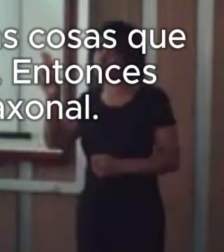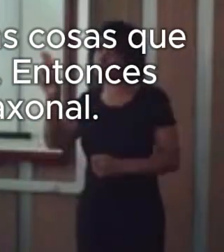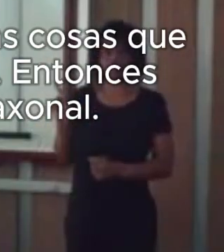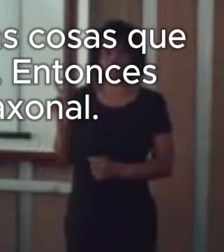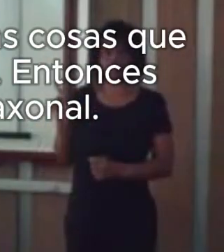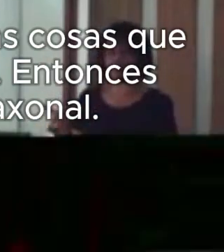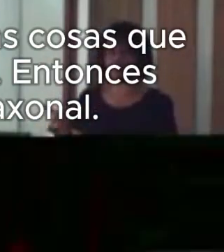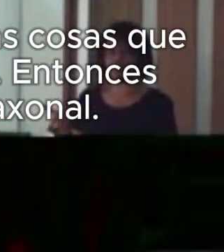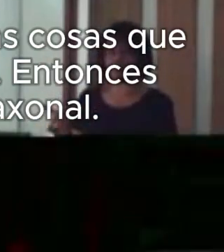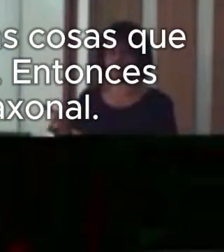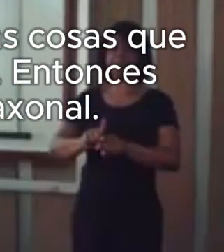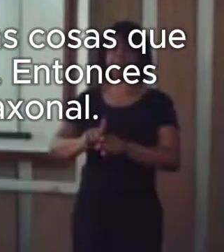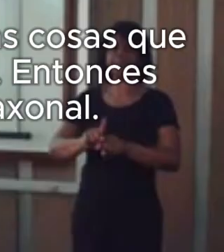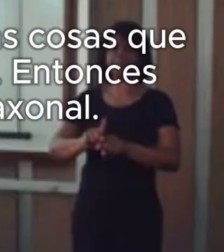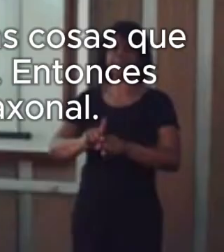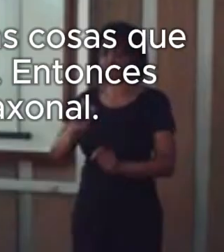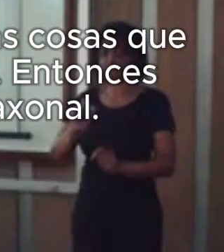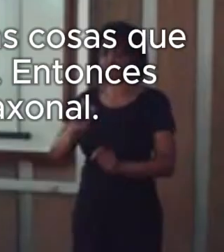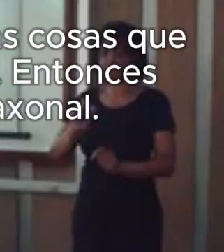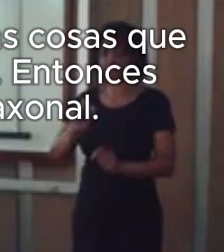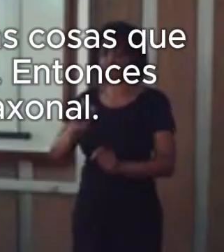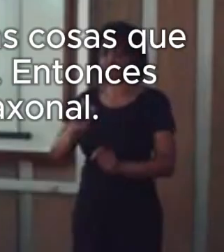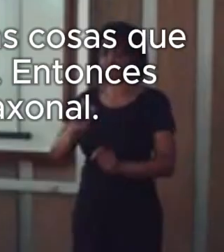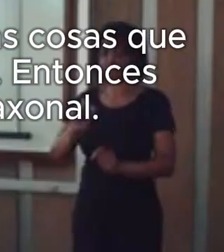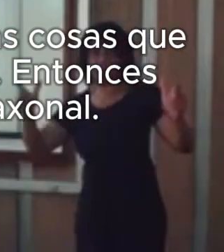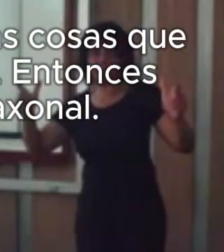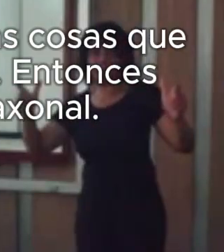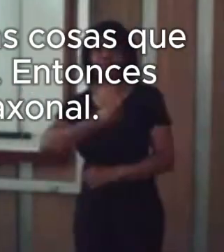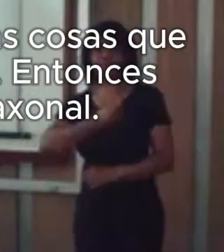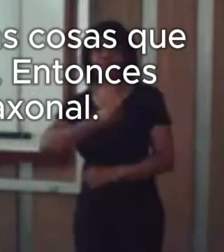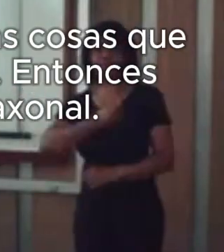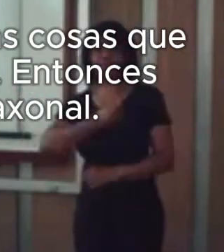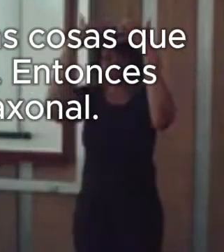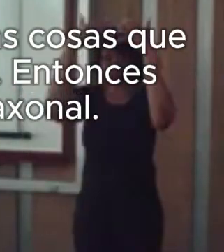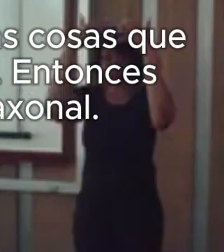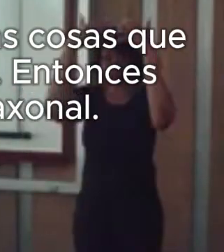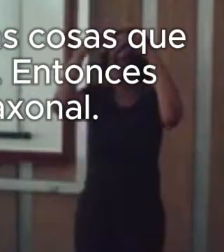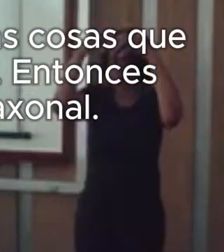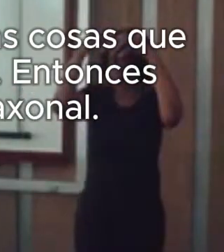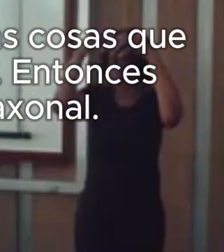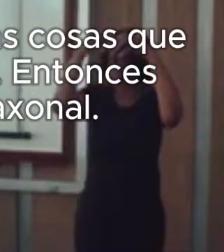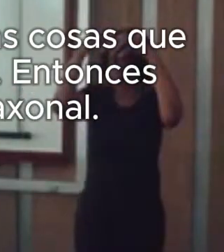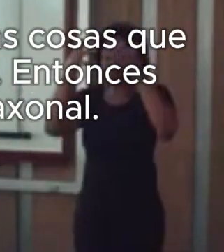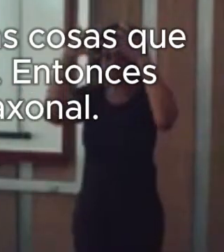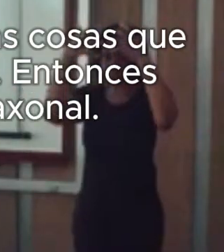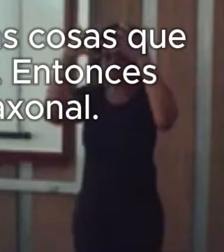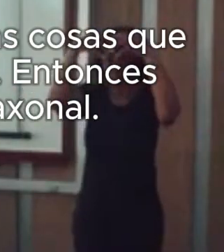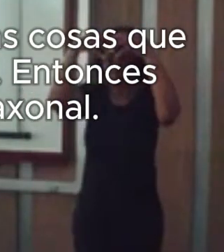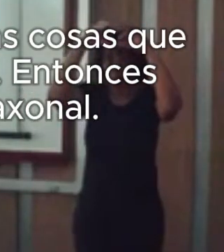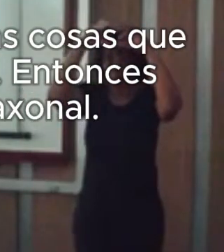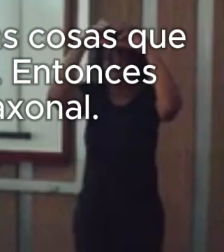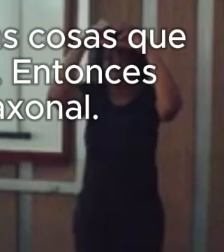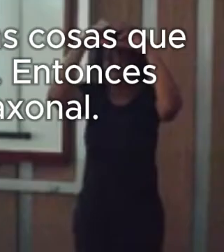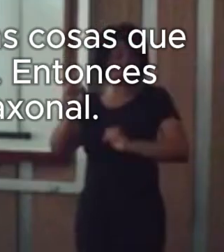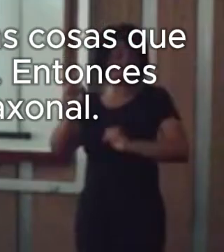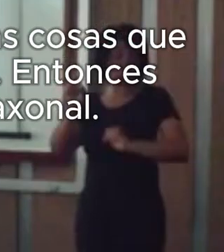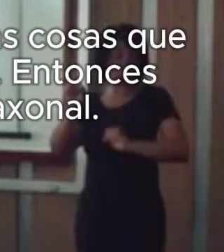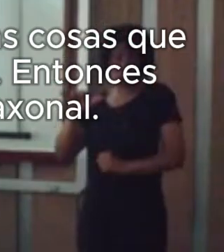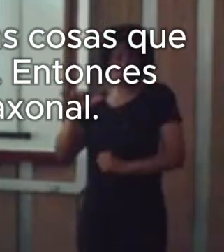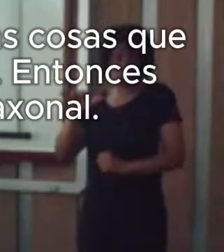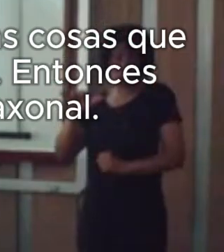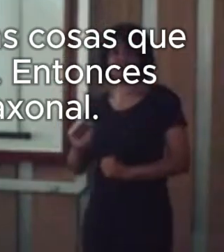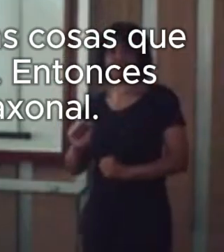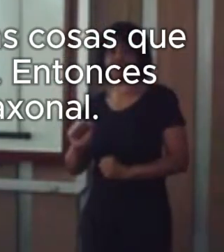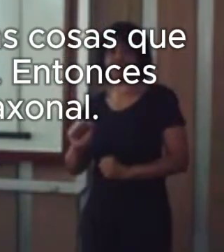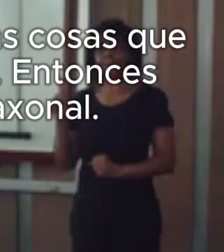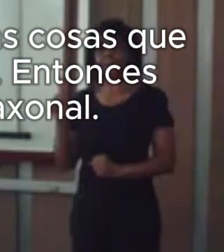faz também é aumentar a sobrevivência dos neurônios. Então, ela faz com que os neurônios não morram. Tá? Ali eu estava falando, primeiro eu